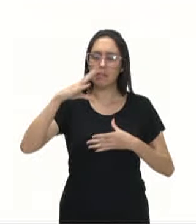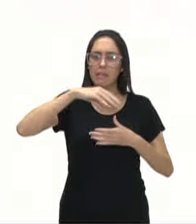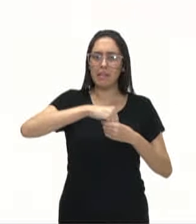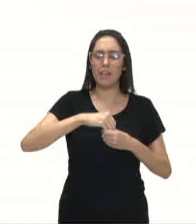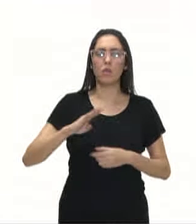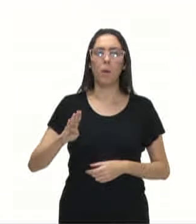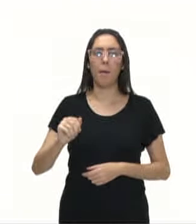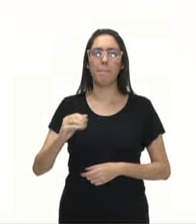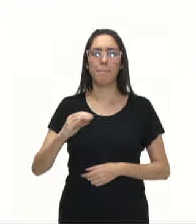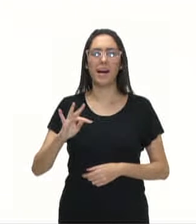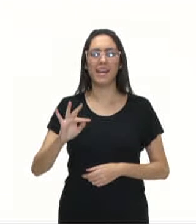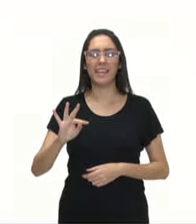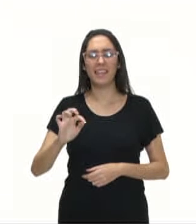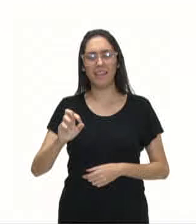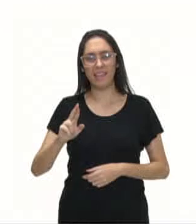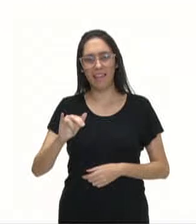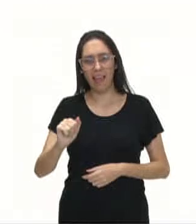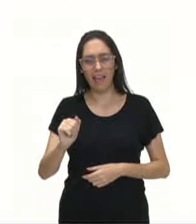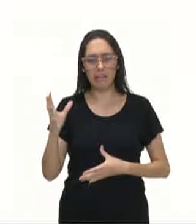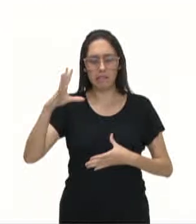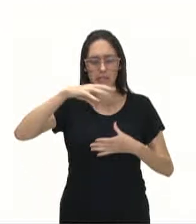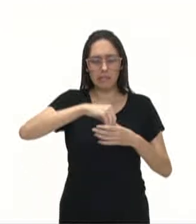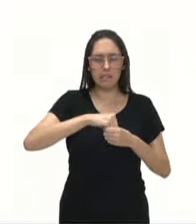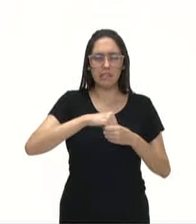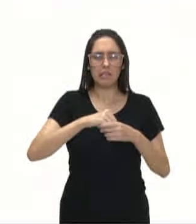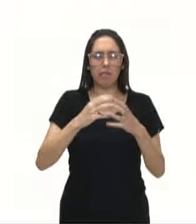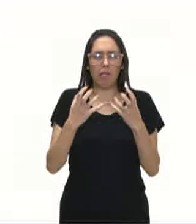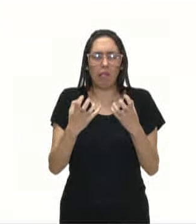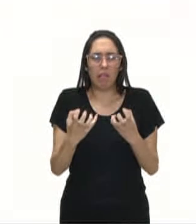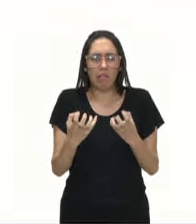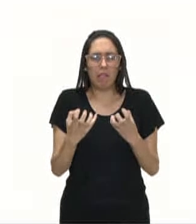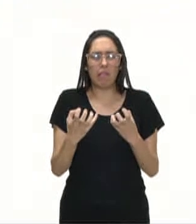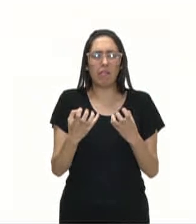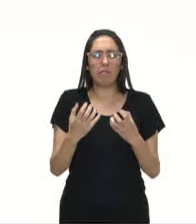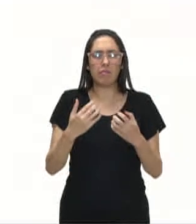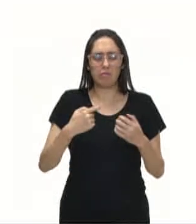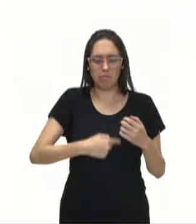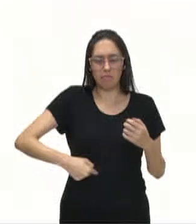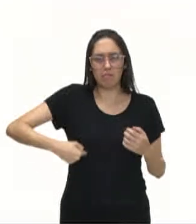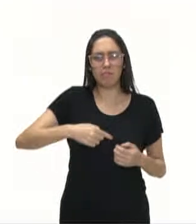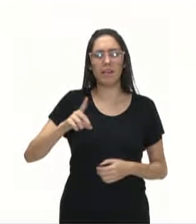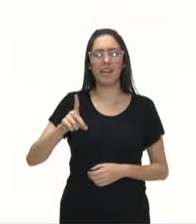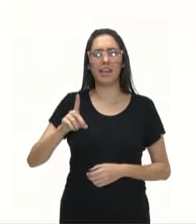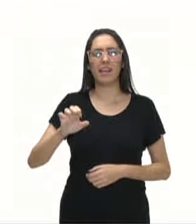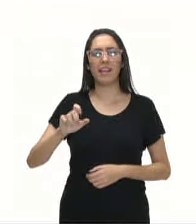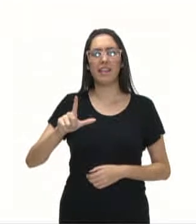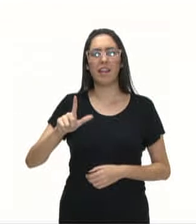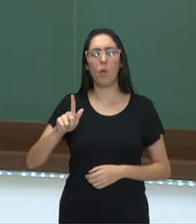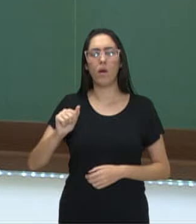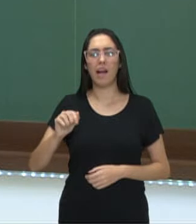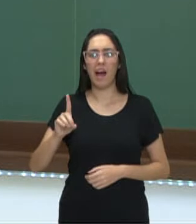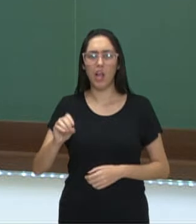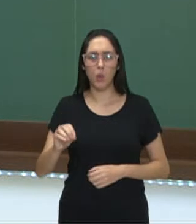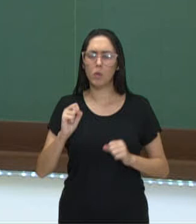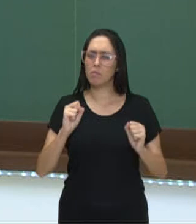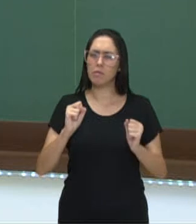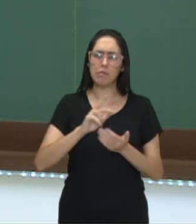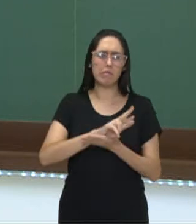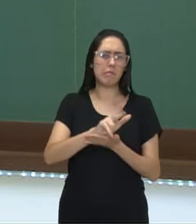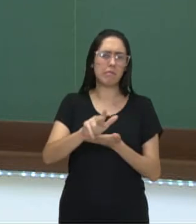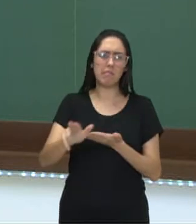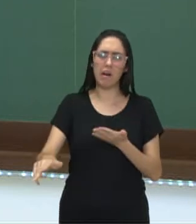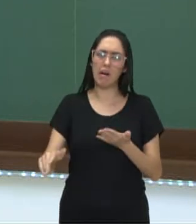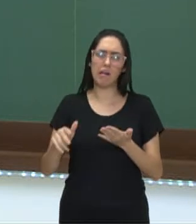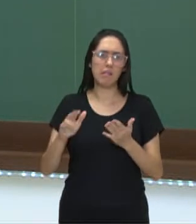bacteriano, parasitose, ressecação do intestino delgado, ingestão crônica de álcool, fibrose cística, então pode ter várias